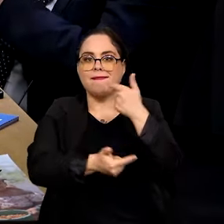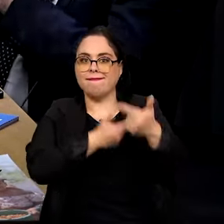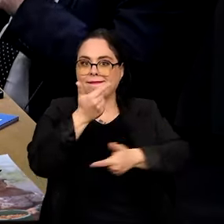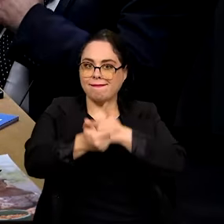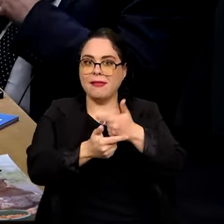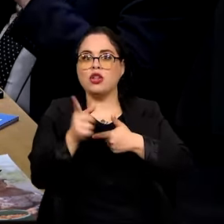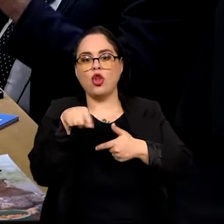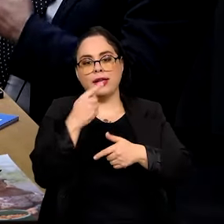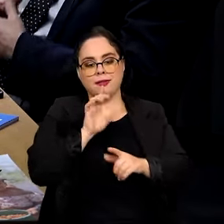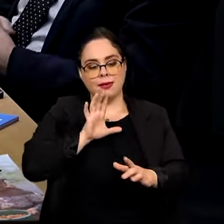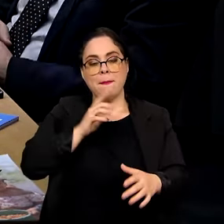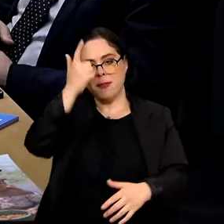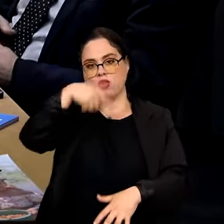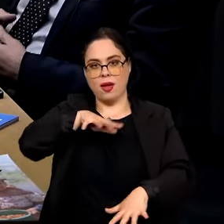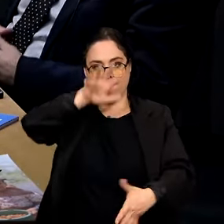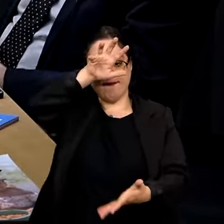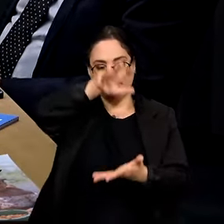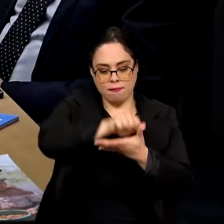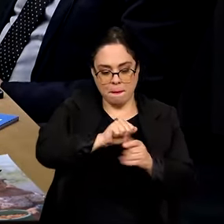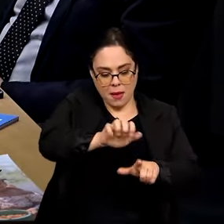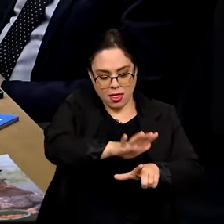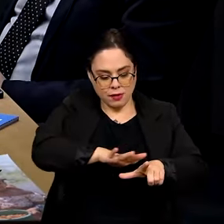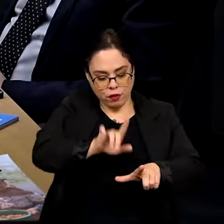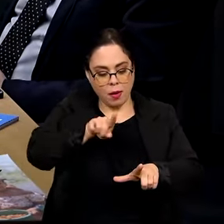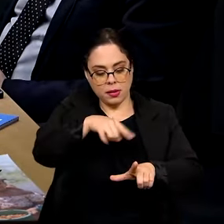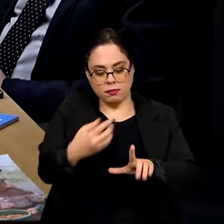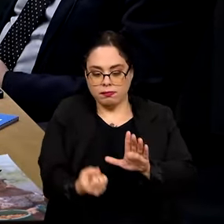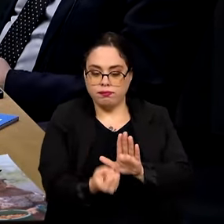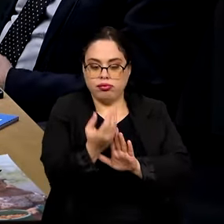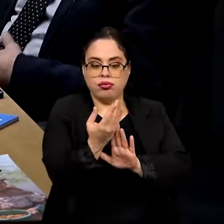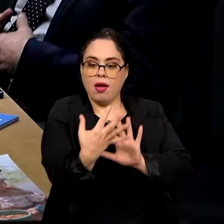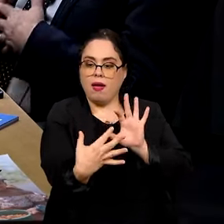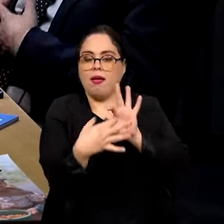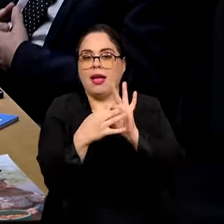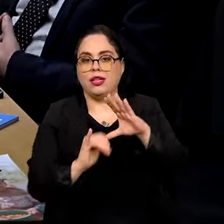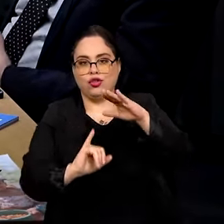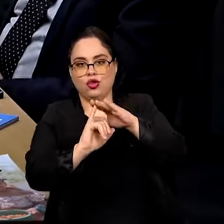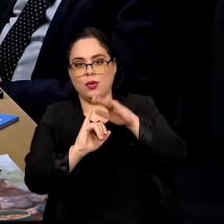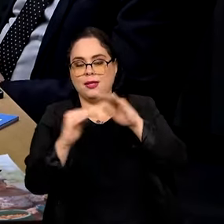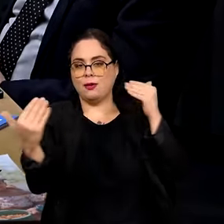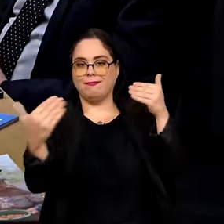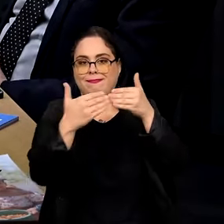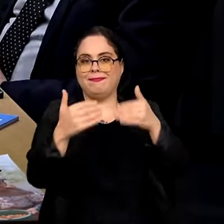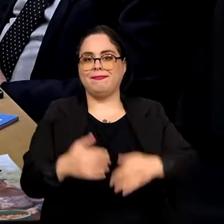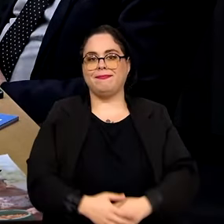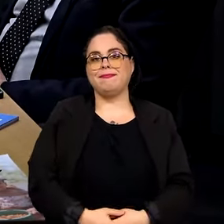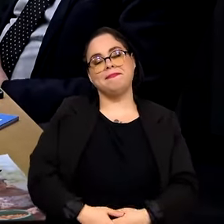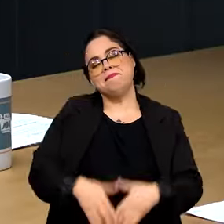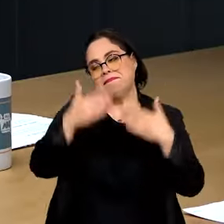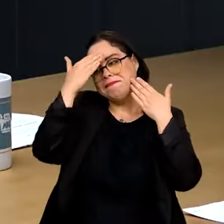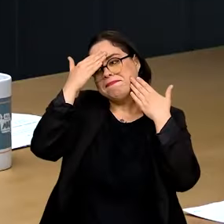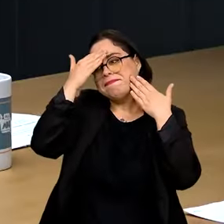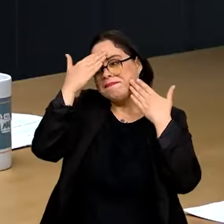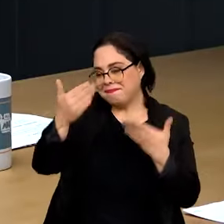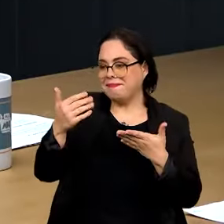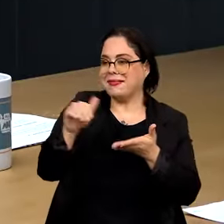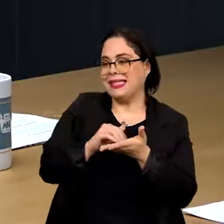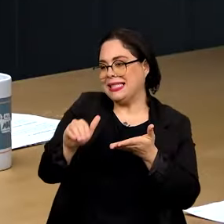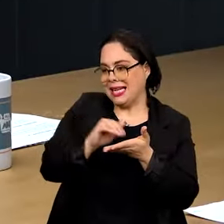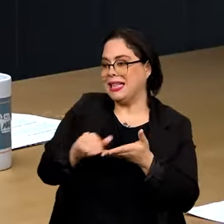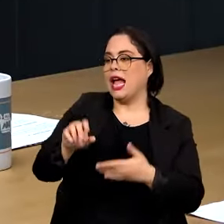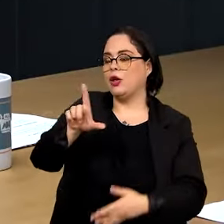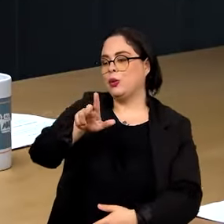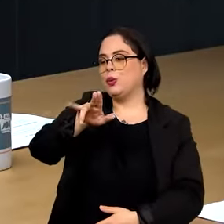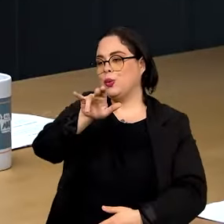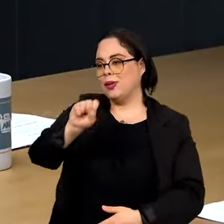emprego e nós vamos redirecionar essas pessoas para essas instituições muito bem secretário